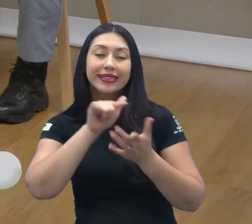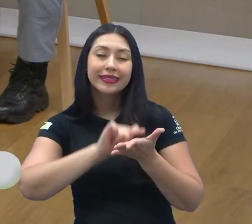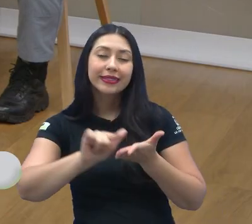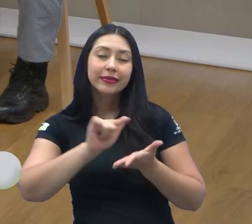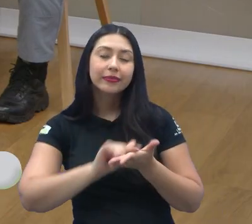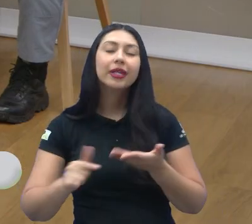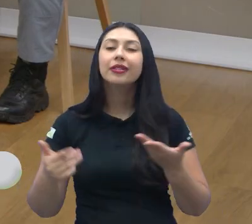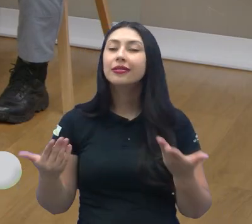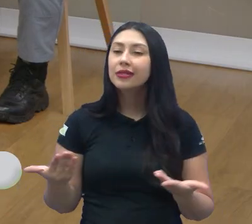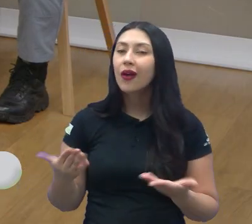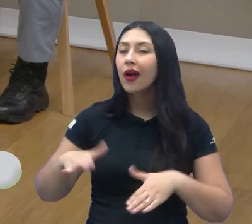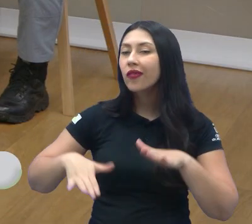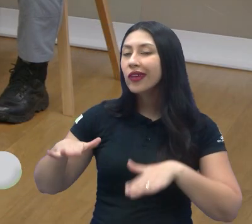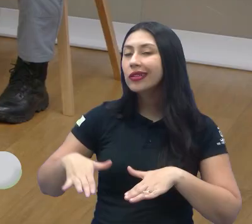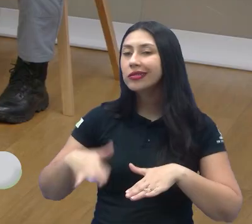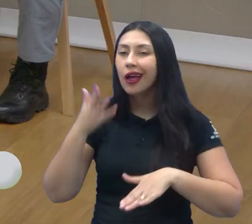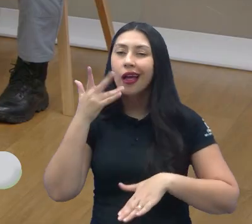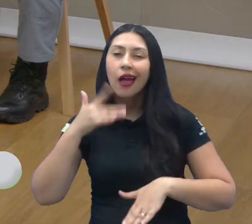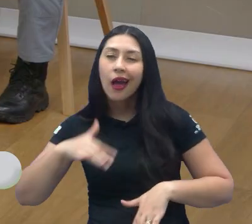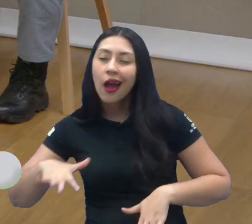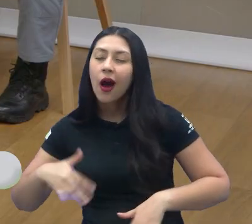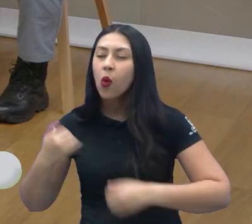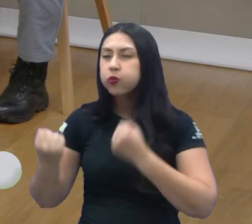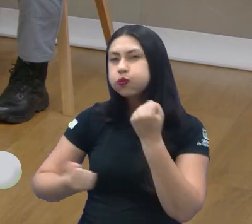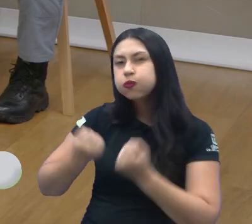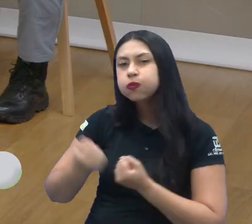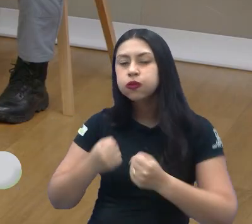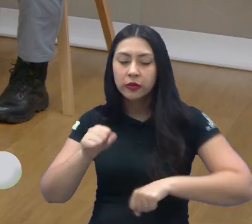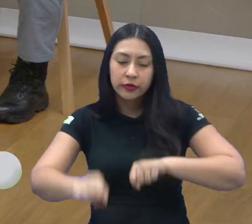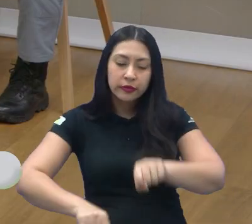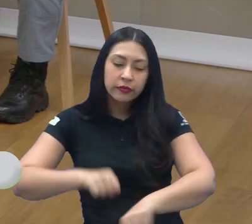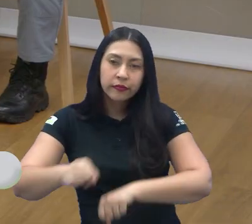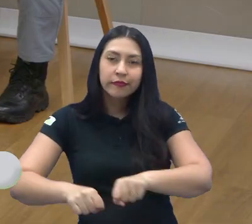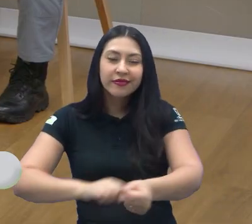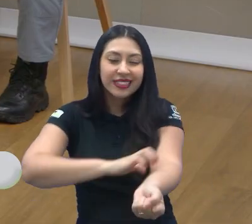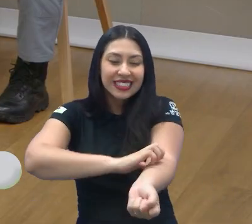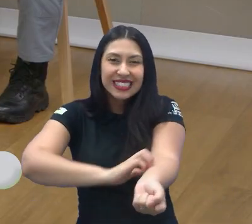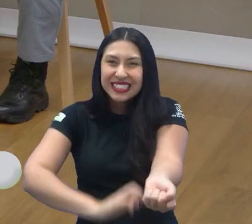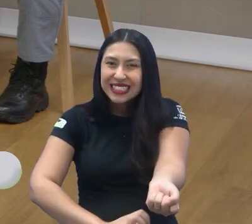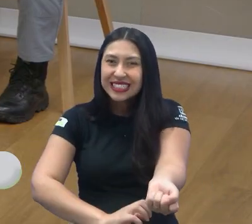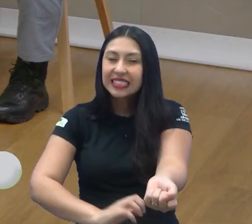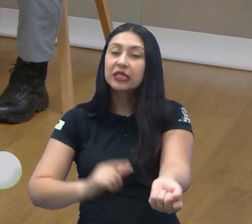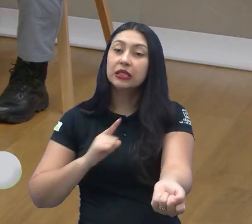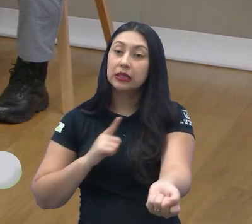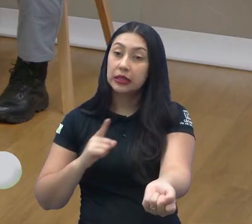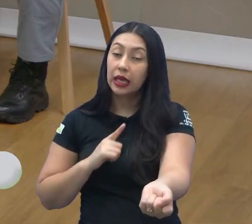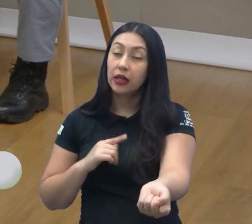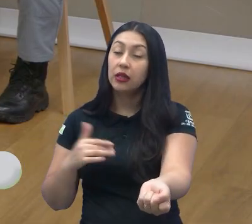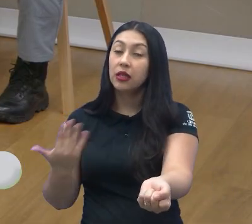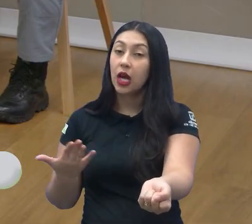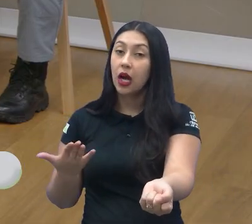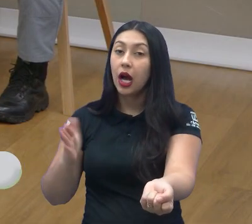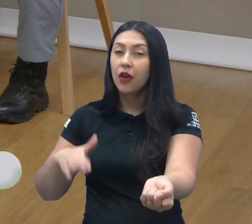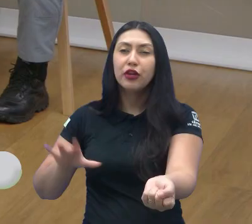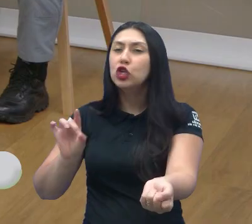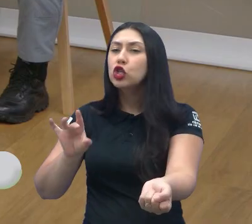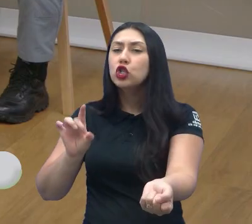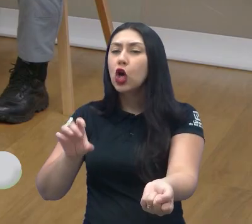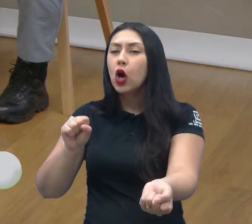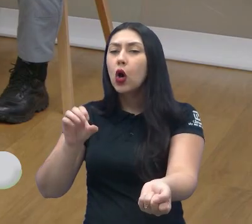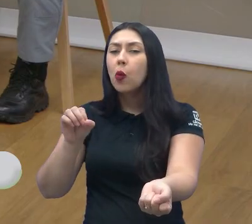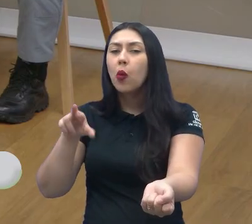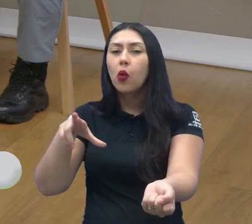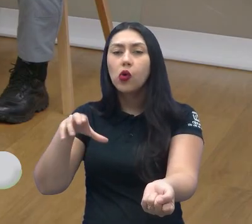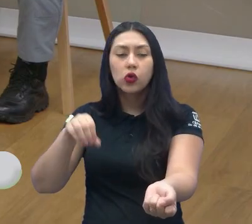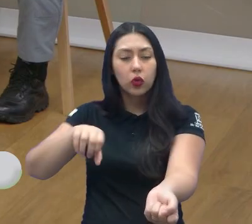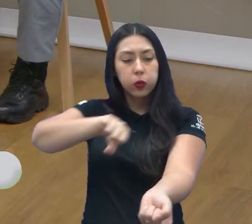muito correria, brincar de skate, bicicleta, acaba se ralando, né? Tem aquela escoriação. E aí, por vezes, só de passar o soro, limpar, ver o